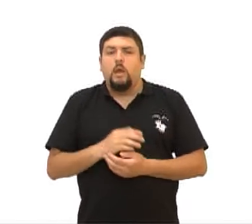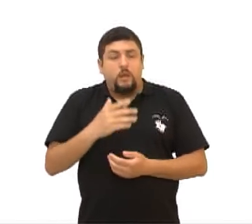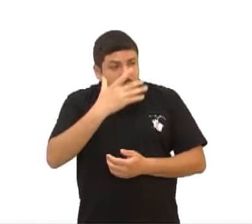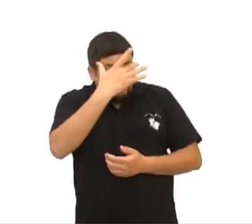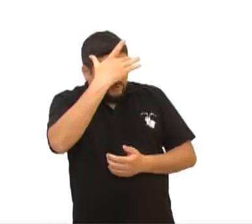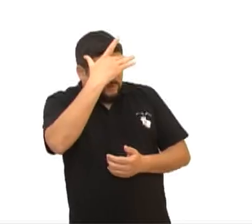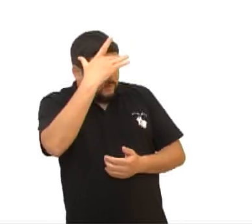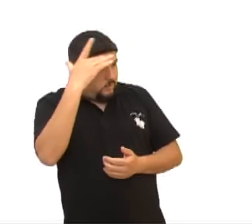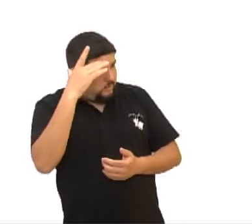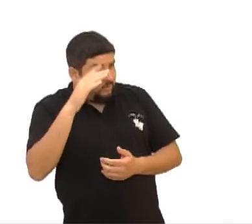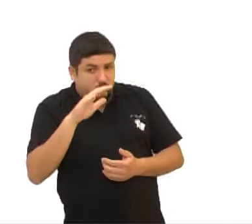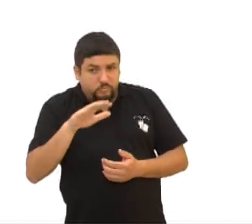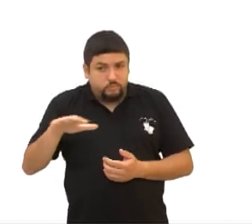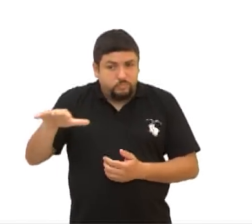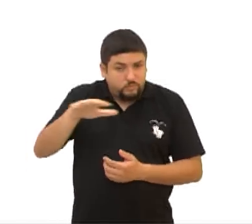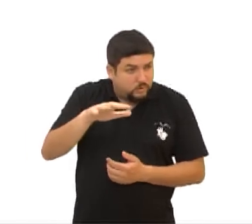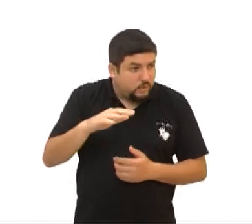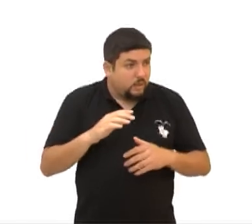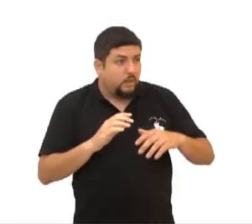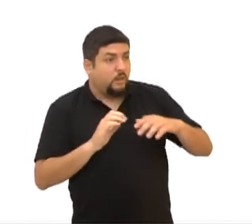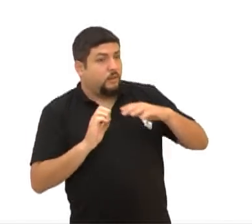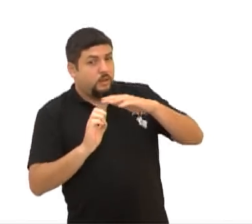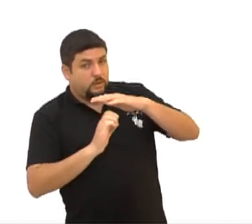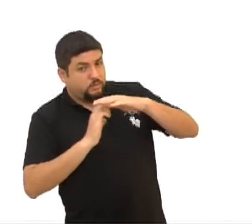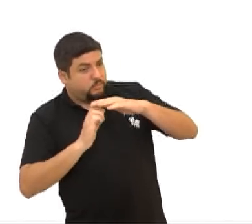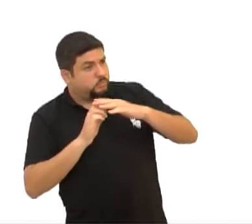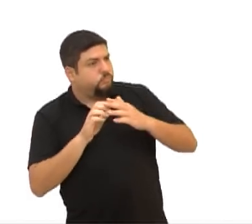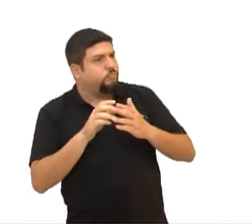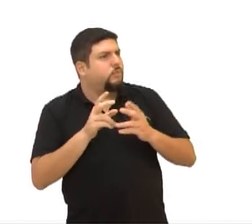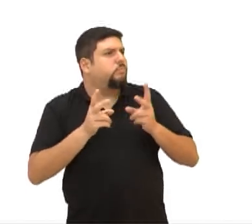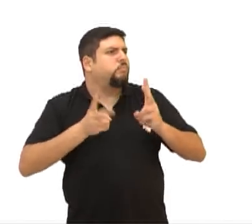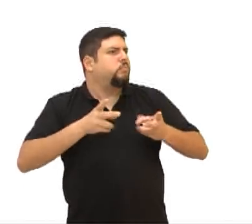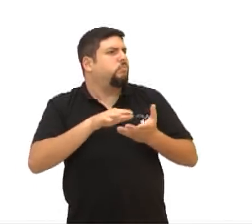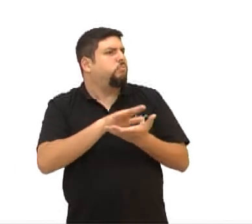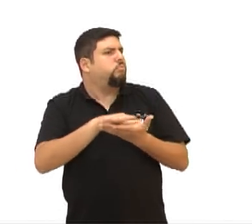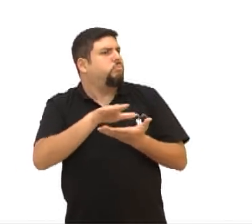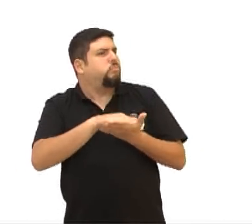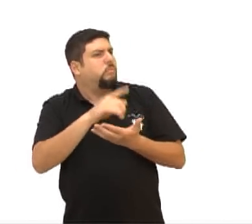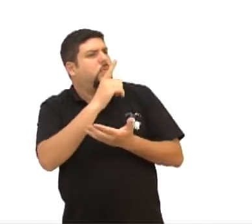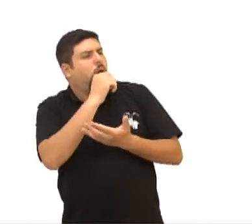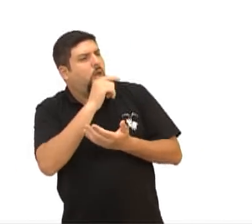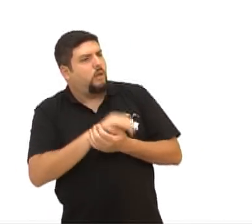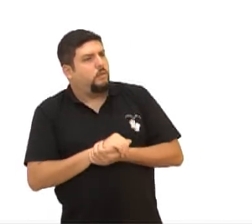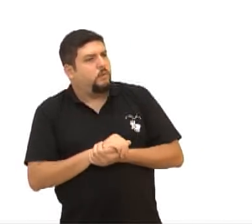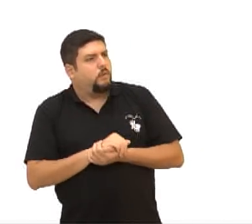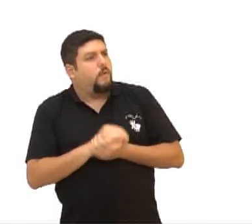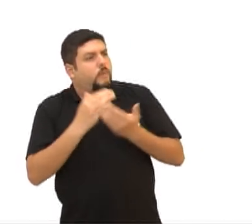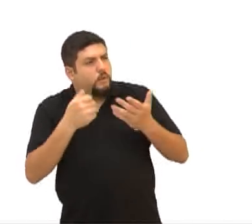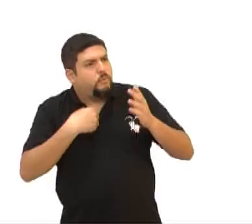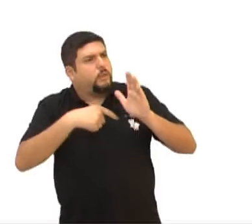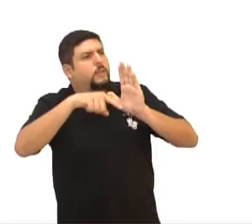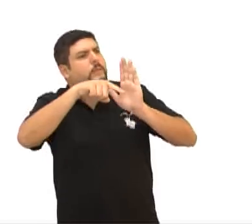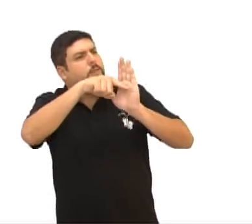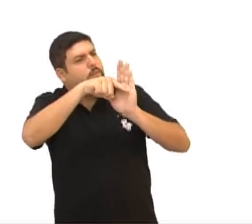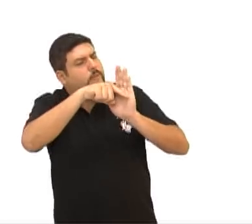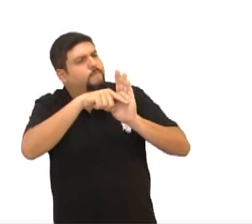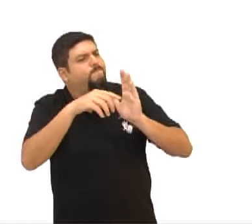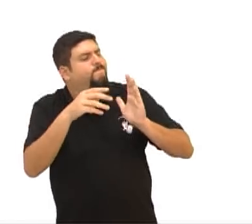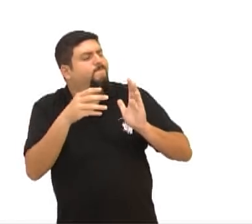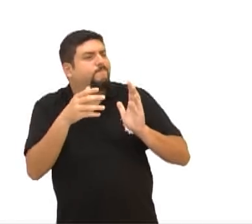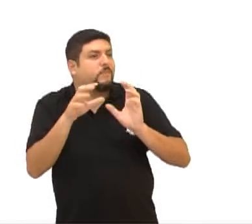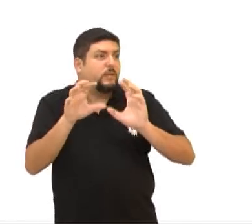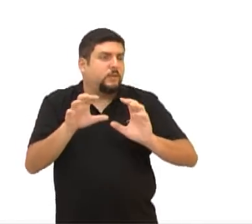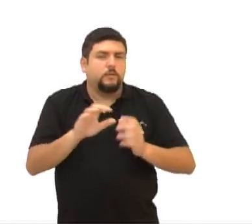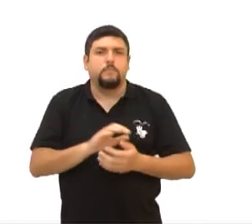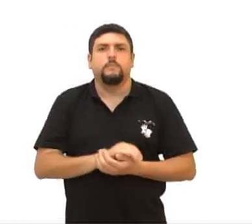empresas continuam desperdiçando muita água, mesmo com o quadro negativo que a gente está tendo.